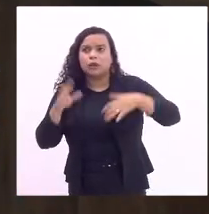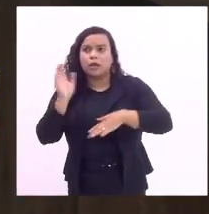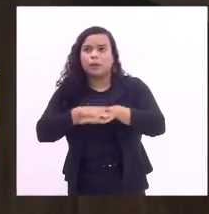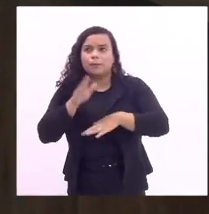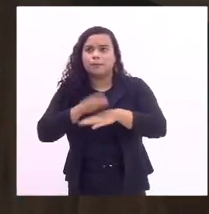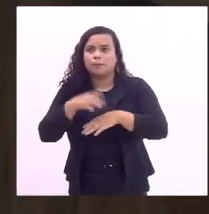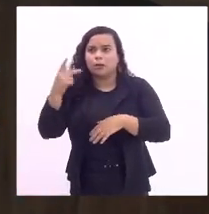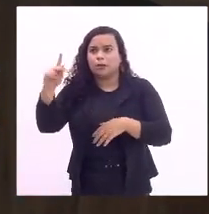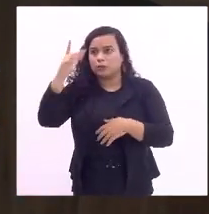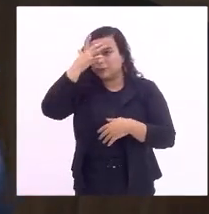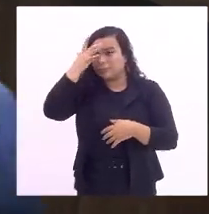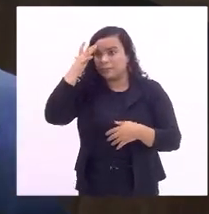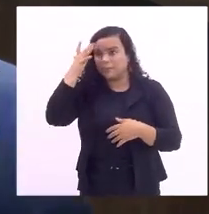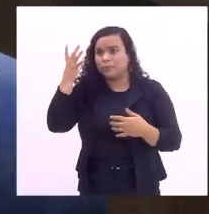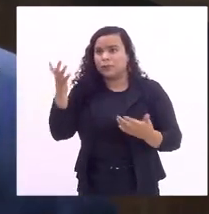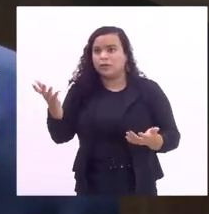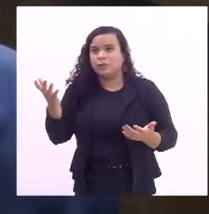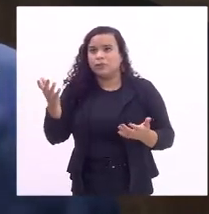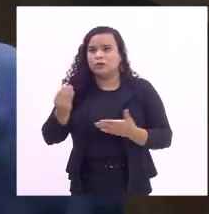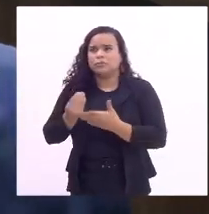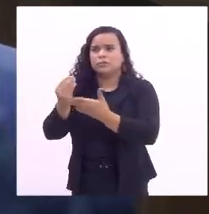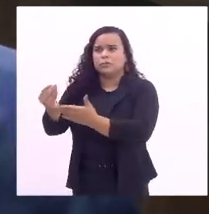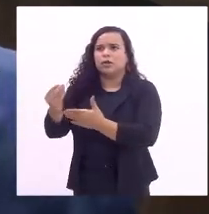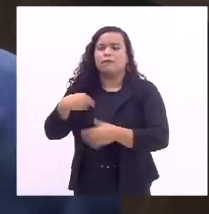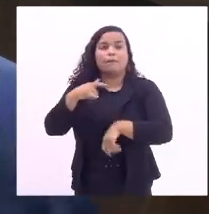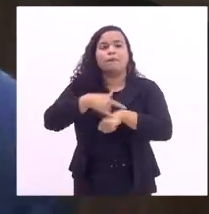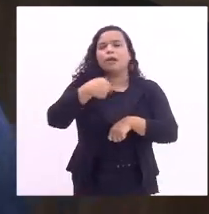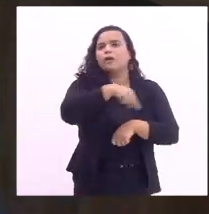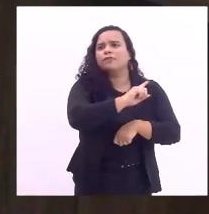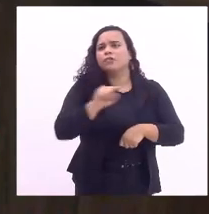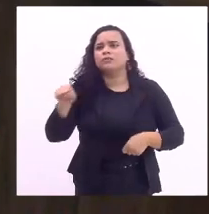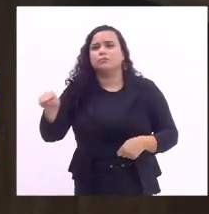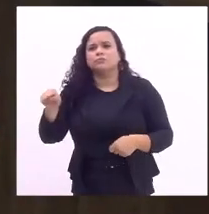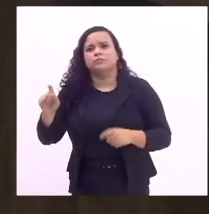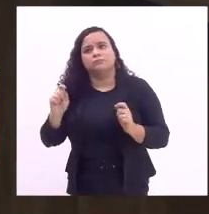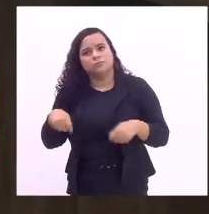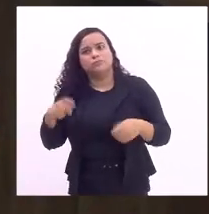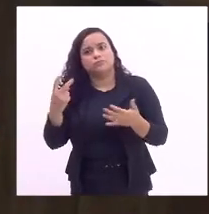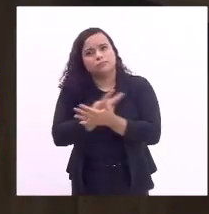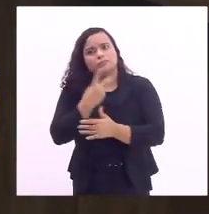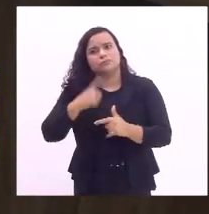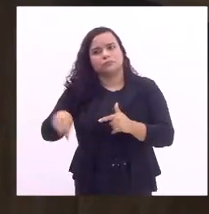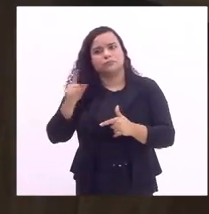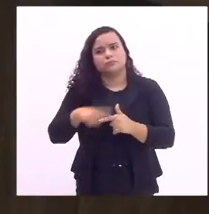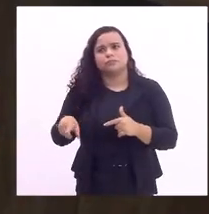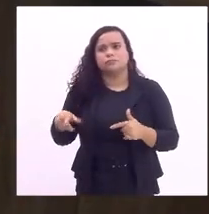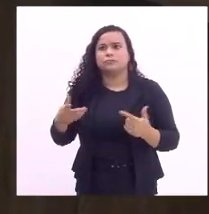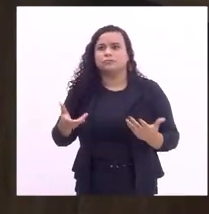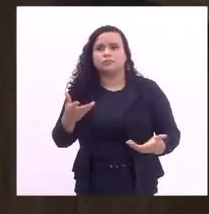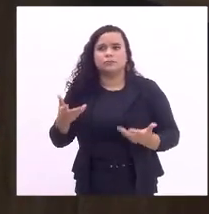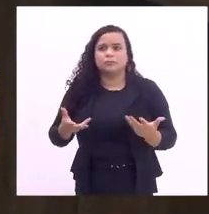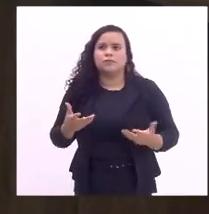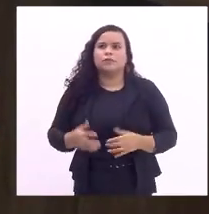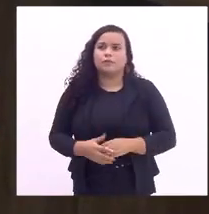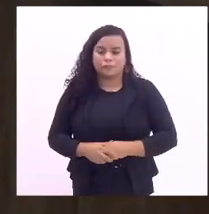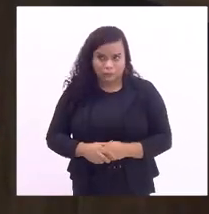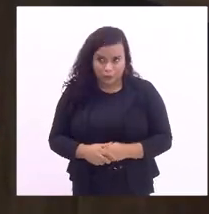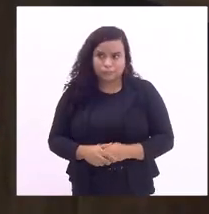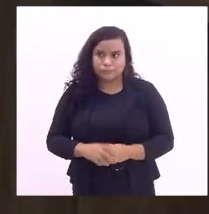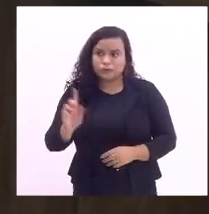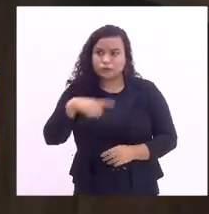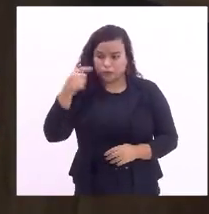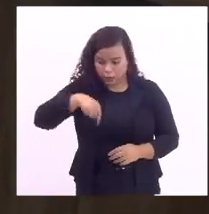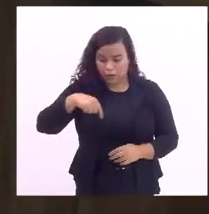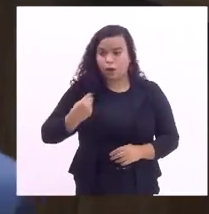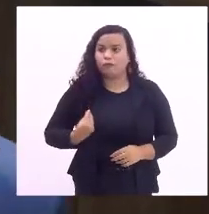que eu vou no banheiro. Não, não, é vai foto. Vai ficar lá. É foto. Entendeu? Então, por que não, se a gente está aqui ao